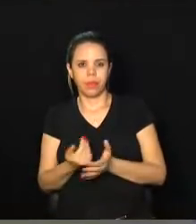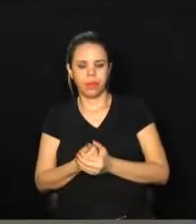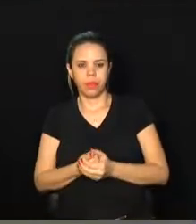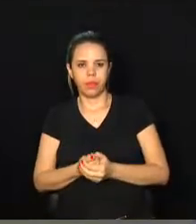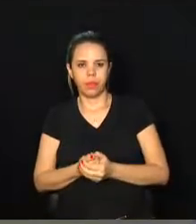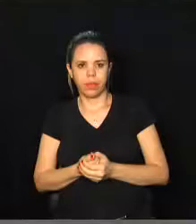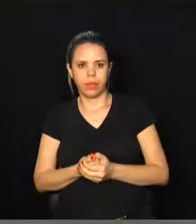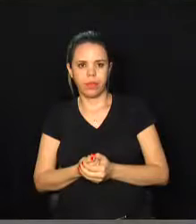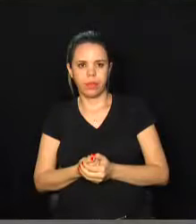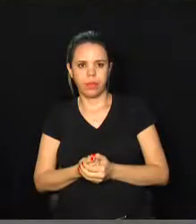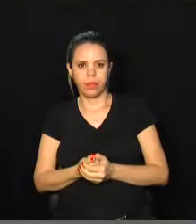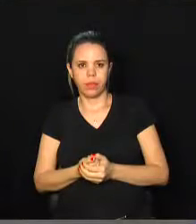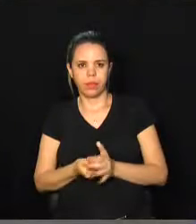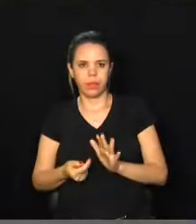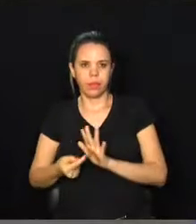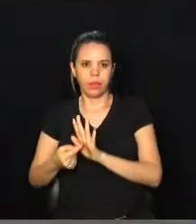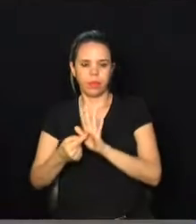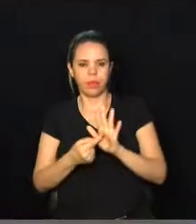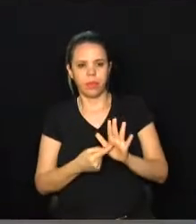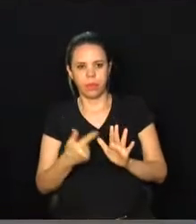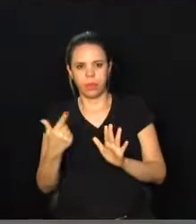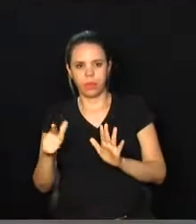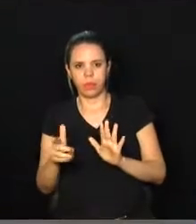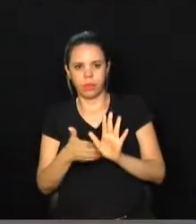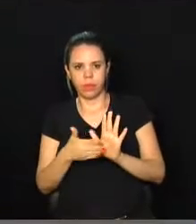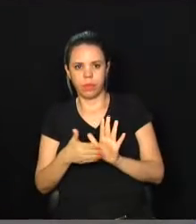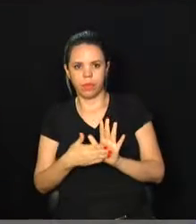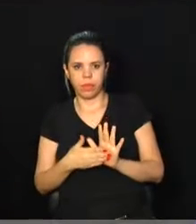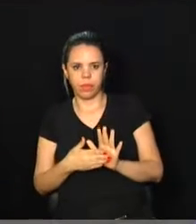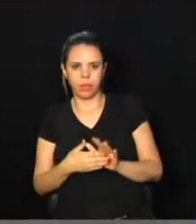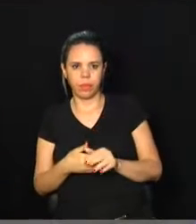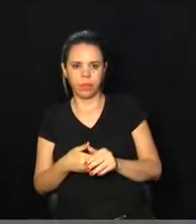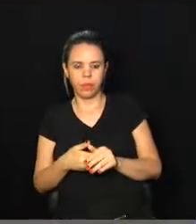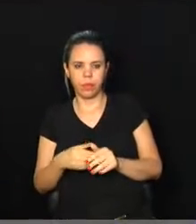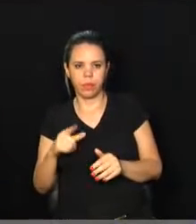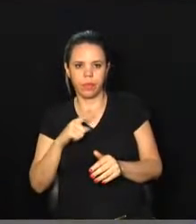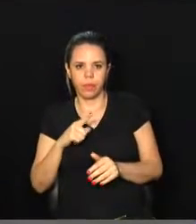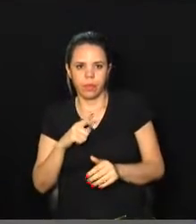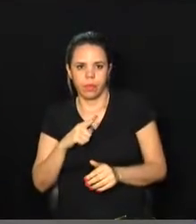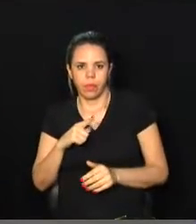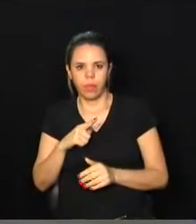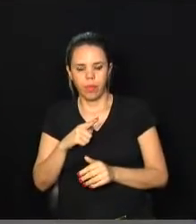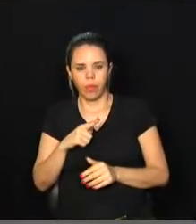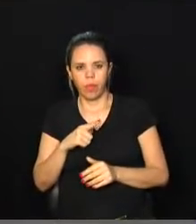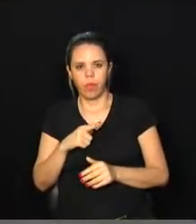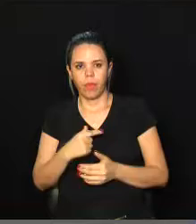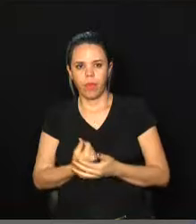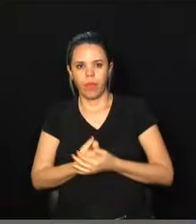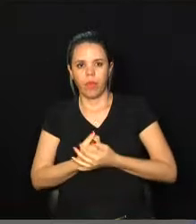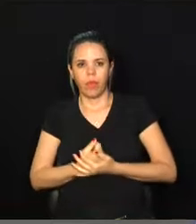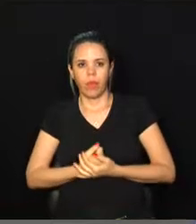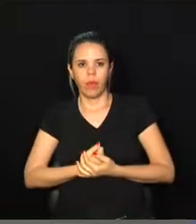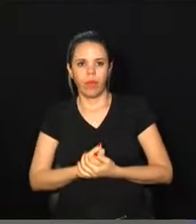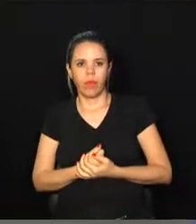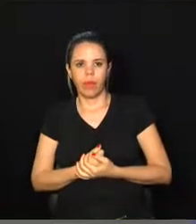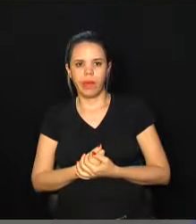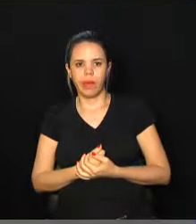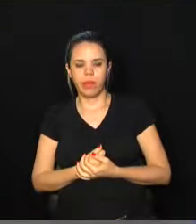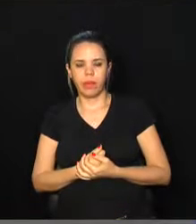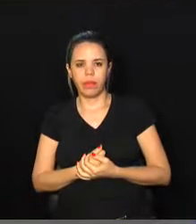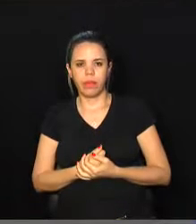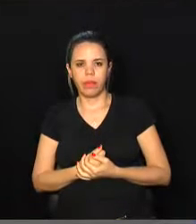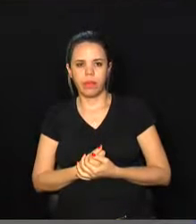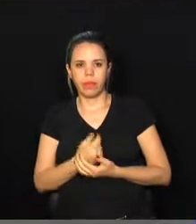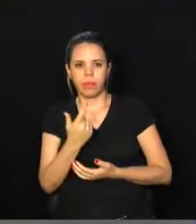vão estar apresentando uma contraproposta. Tem mais, além desses,